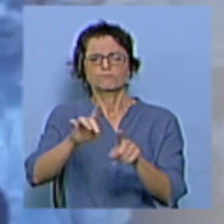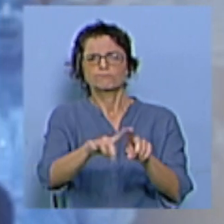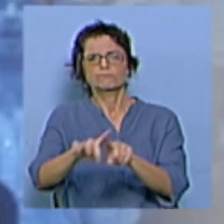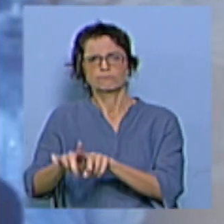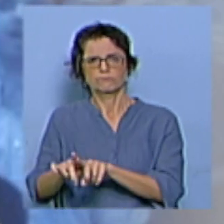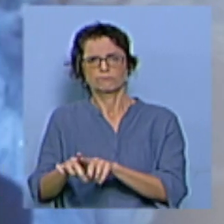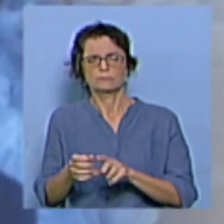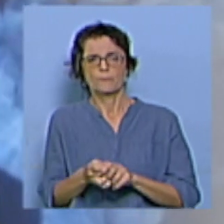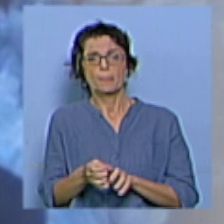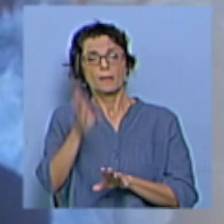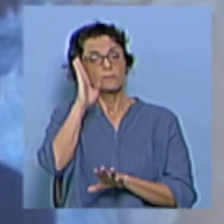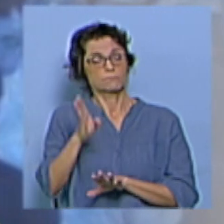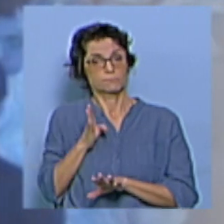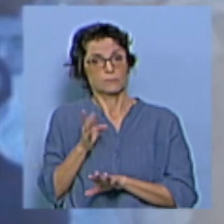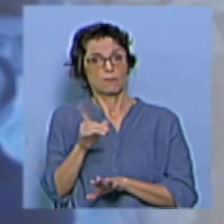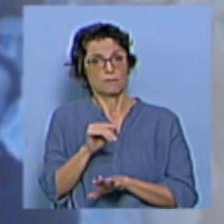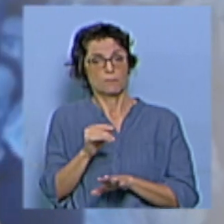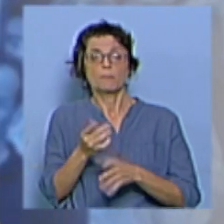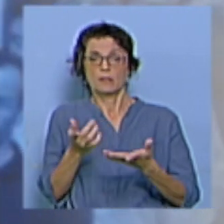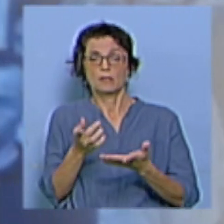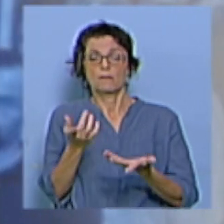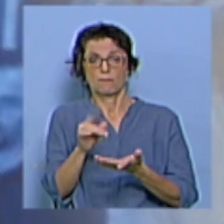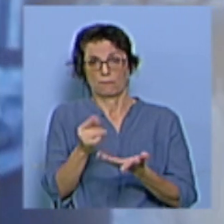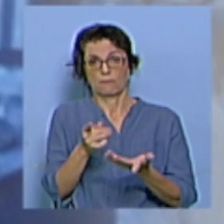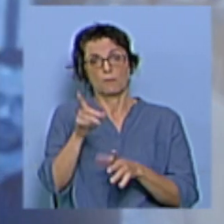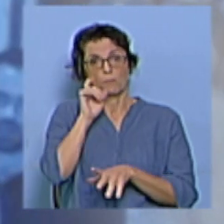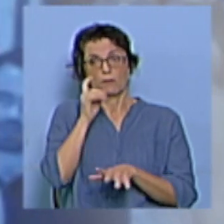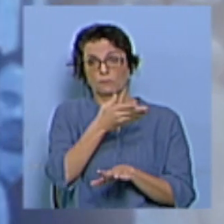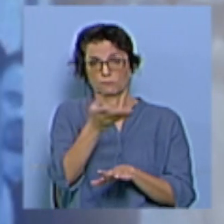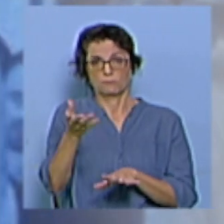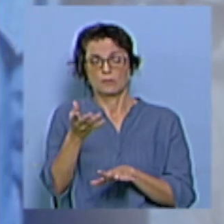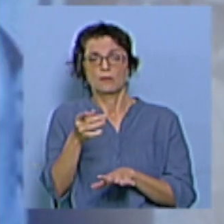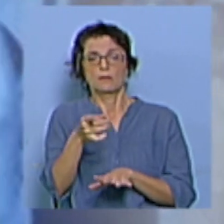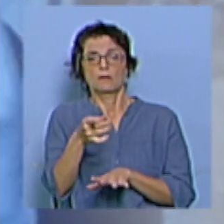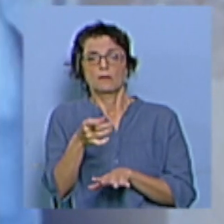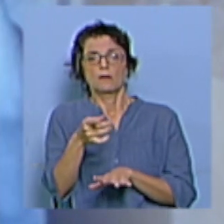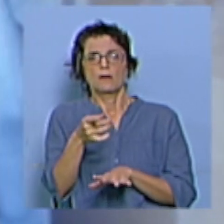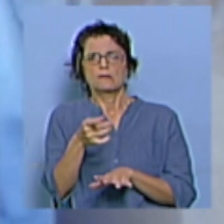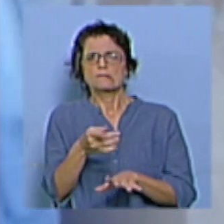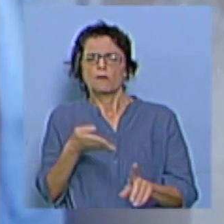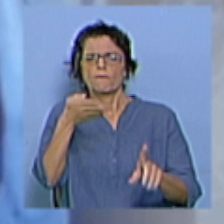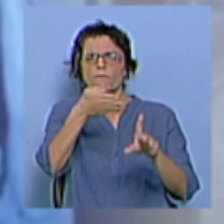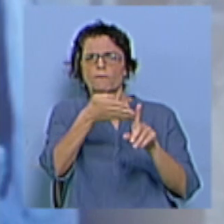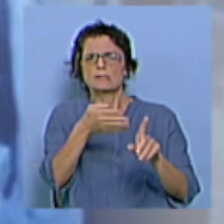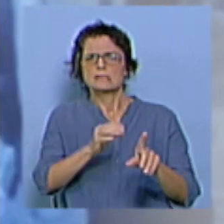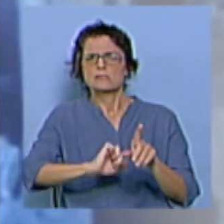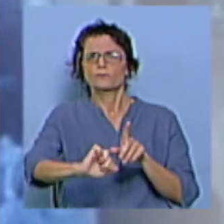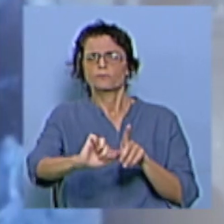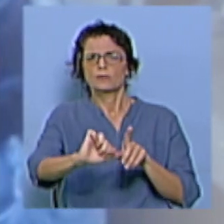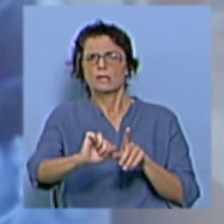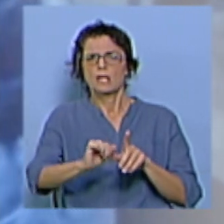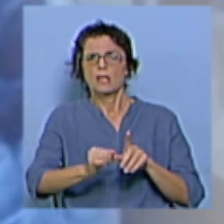além disso as Forças Armadas e Forças de Segurança assumiram também aquela missão de